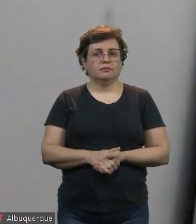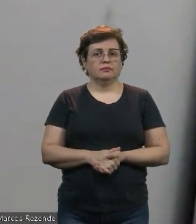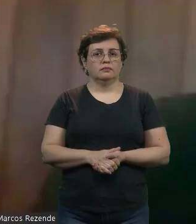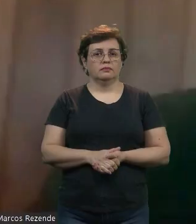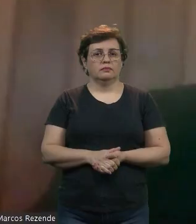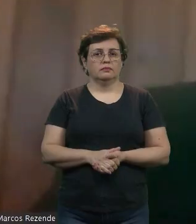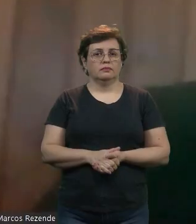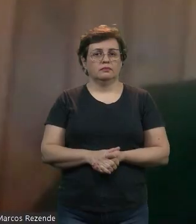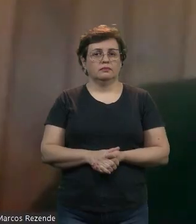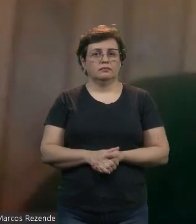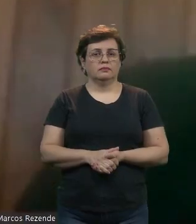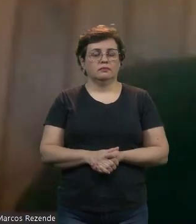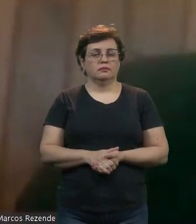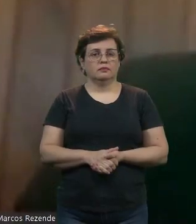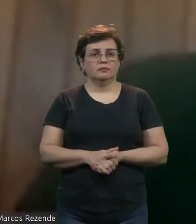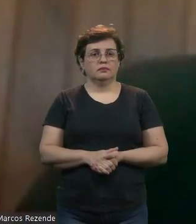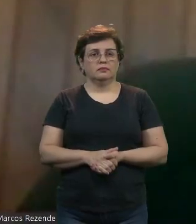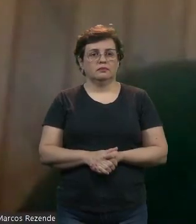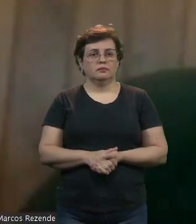Quero